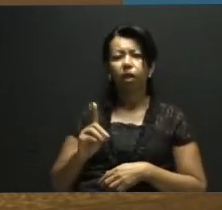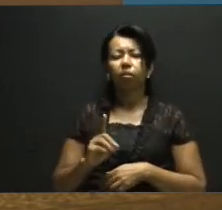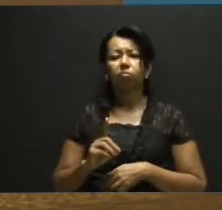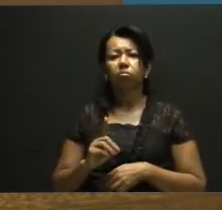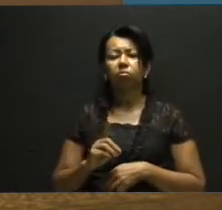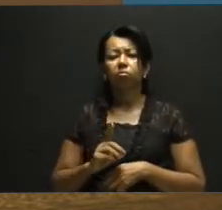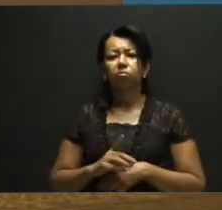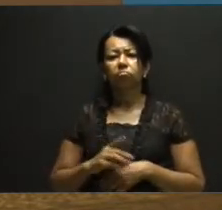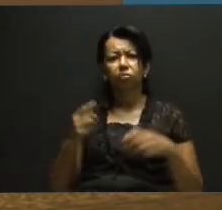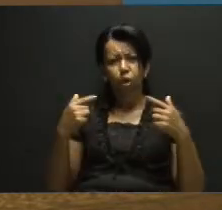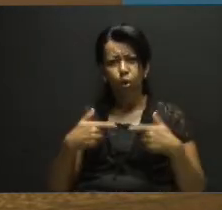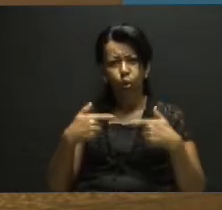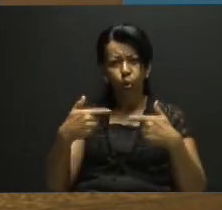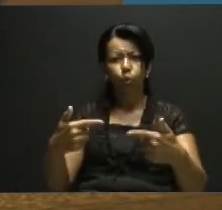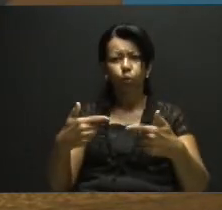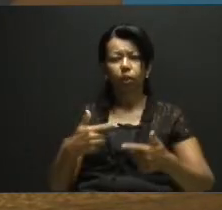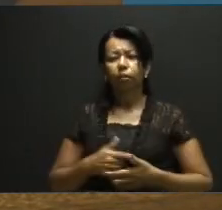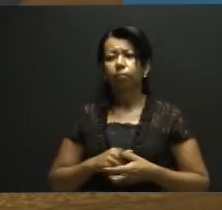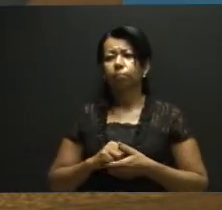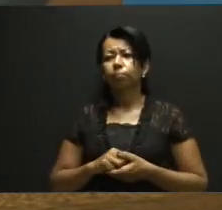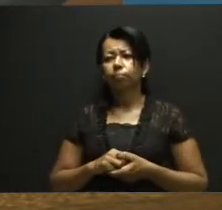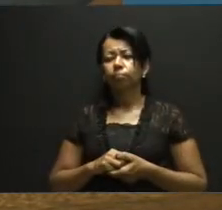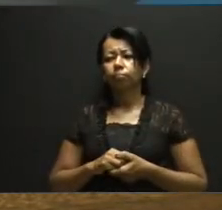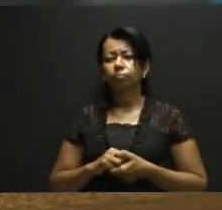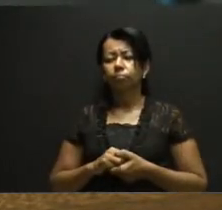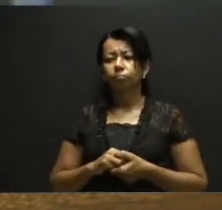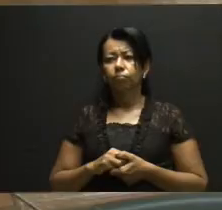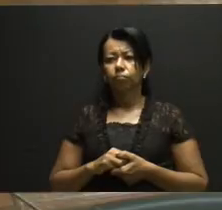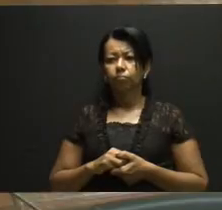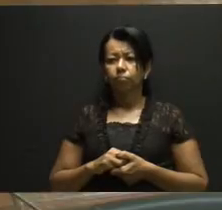perderam é só isso o presidente